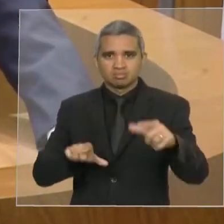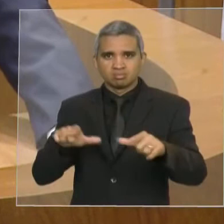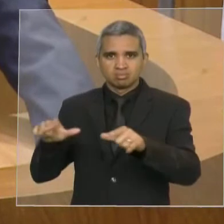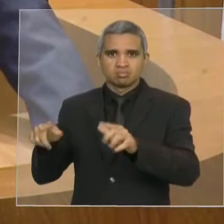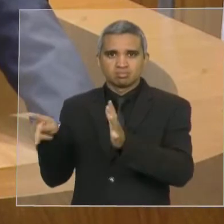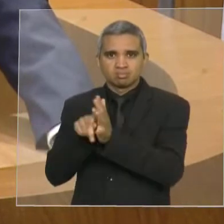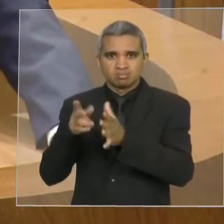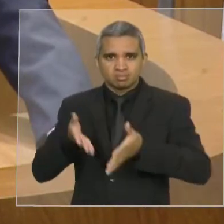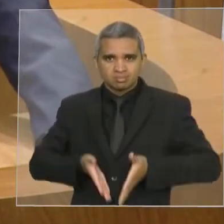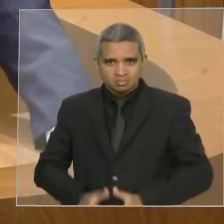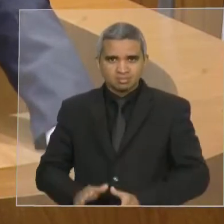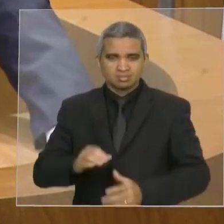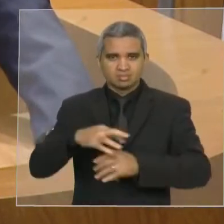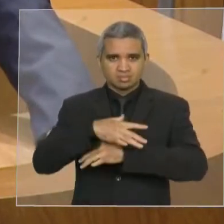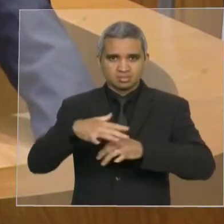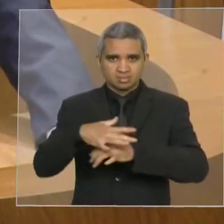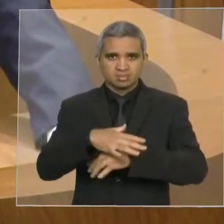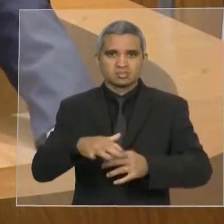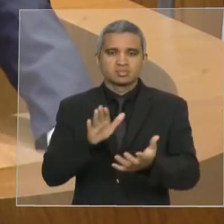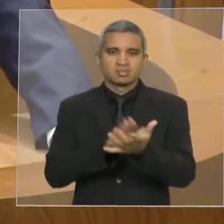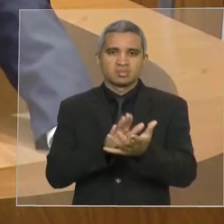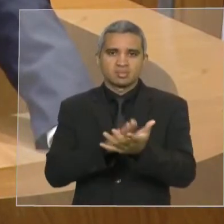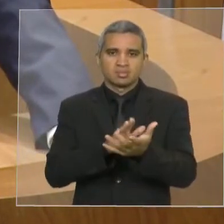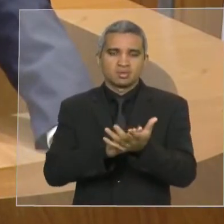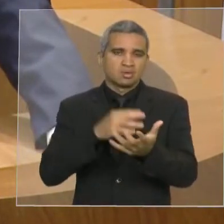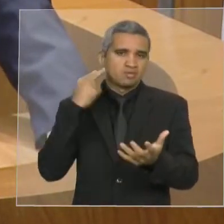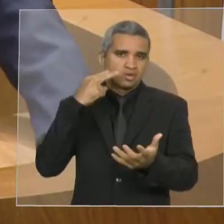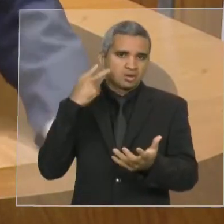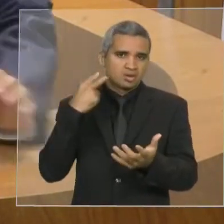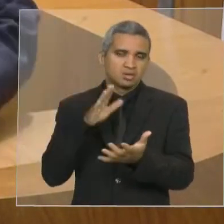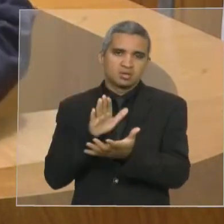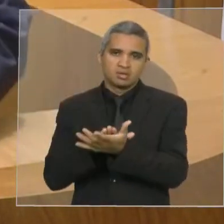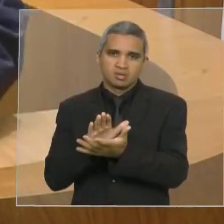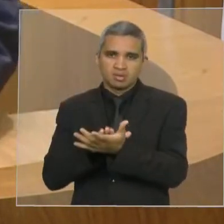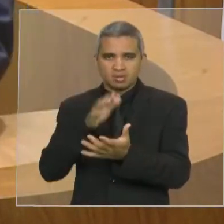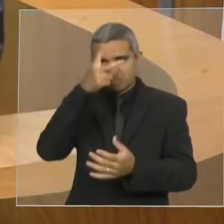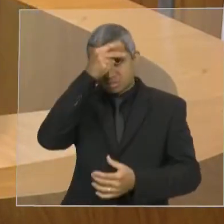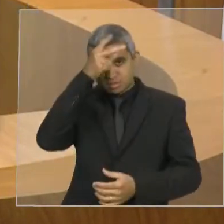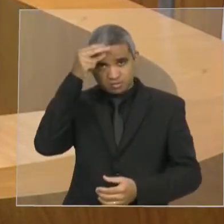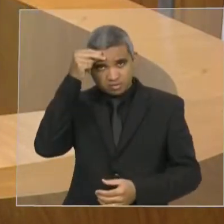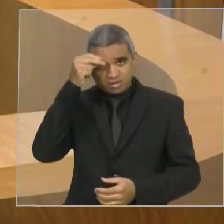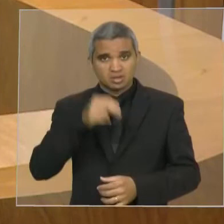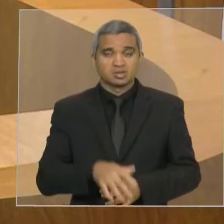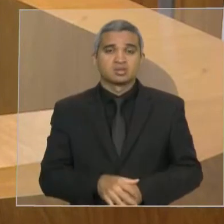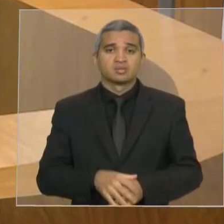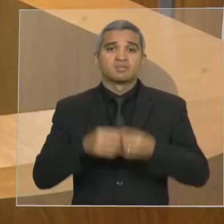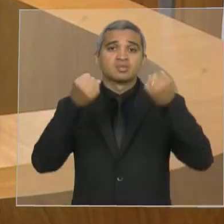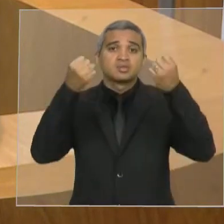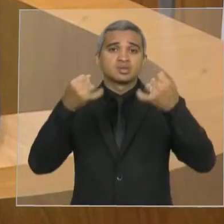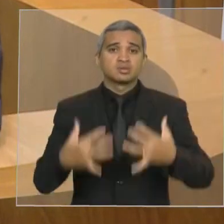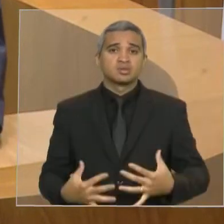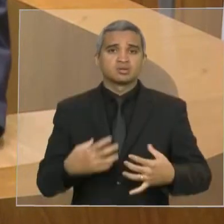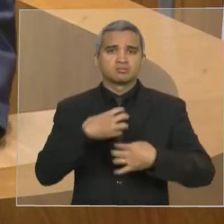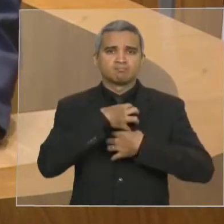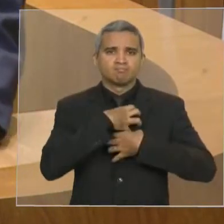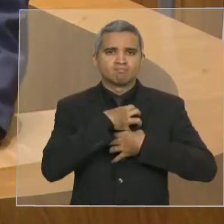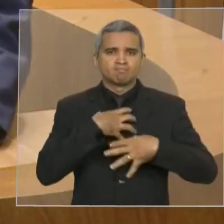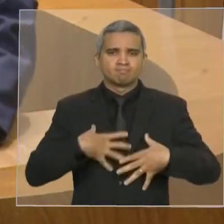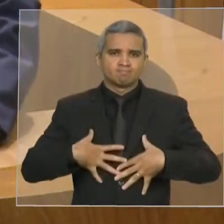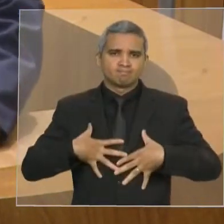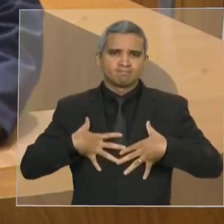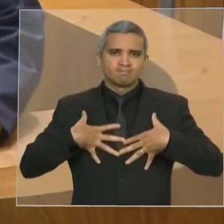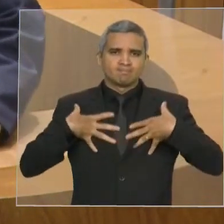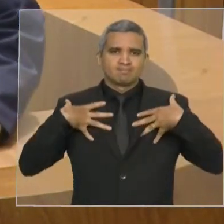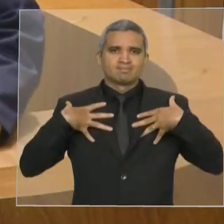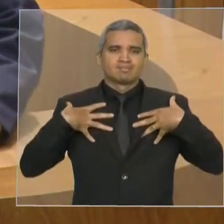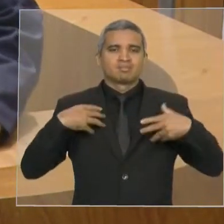Preto. Eu queria parabenizar os vereadores, parabenizar o prefeito, dizer da minha satisfação como deputado, como representante